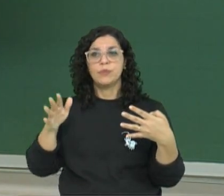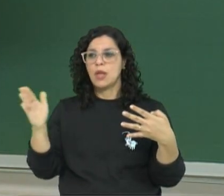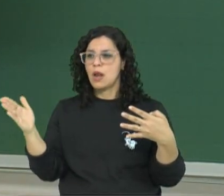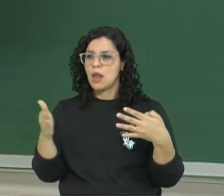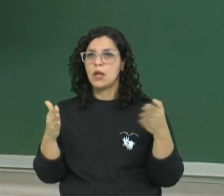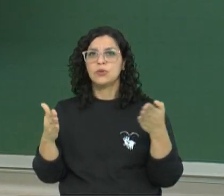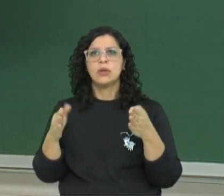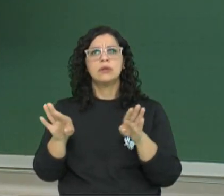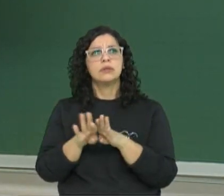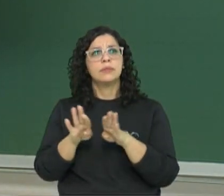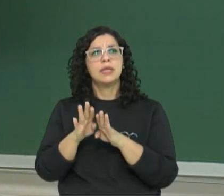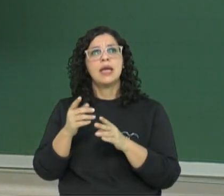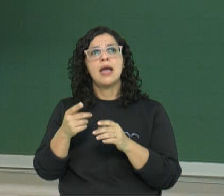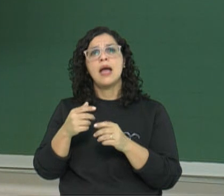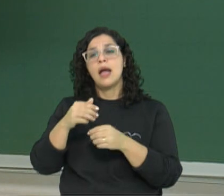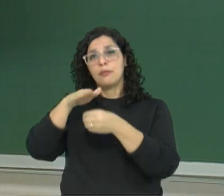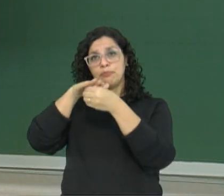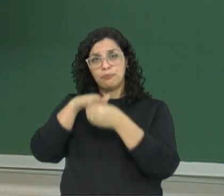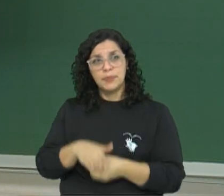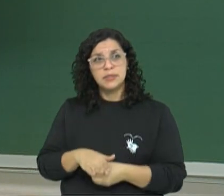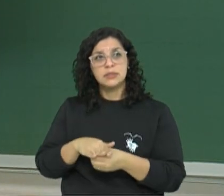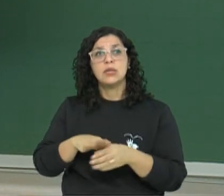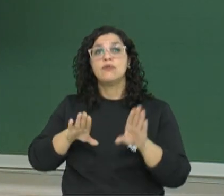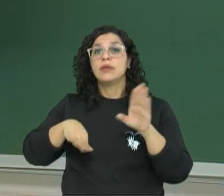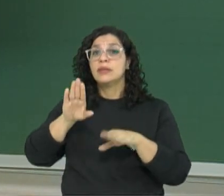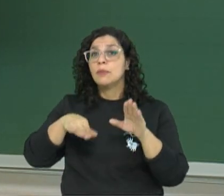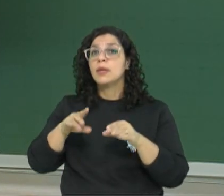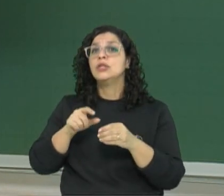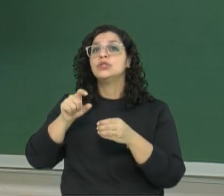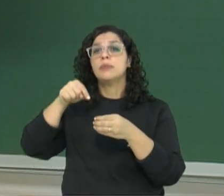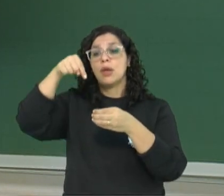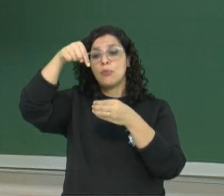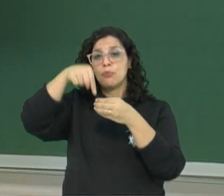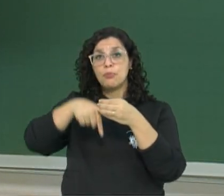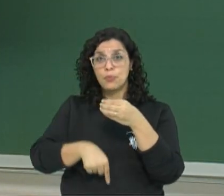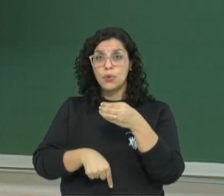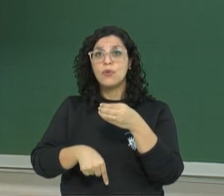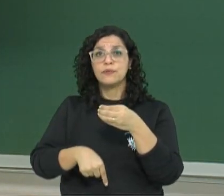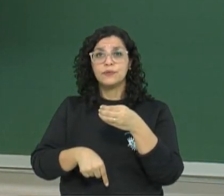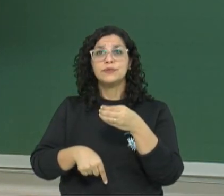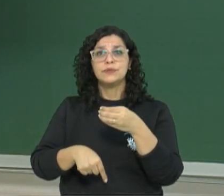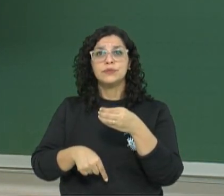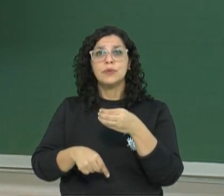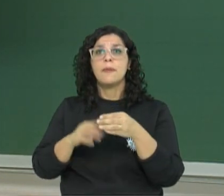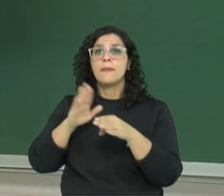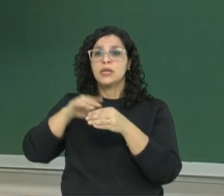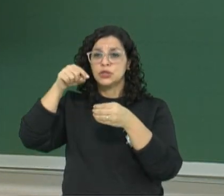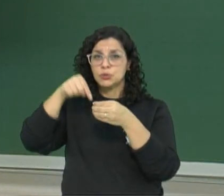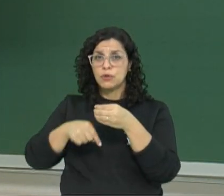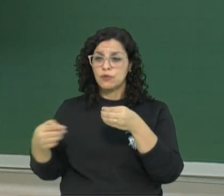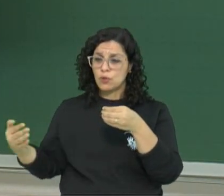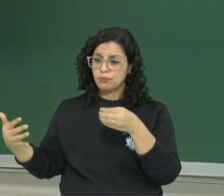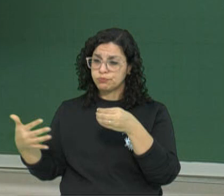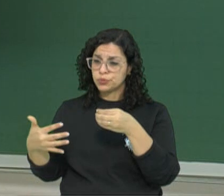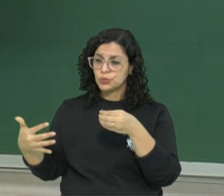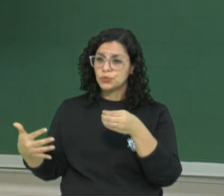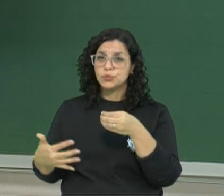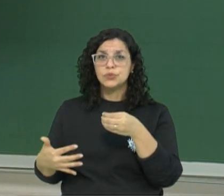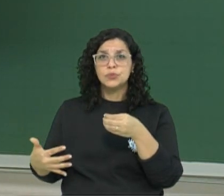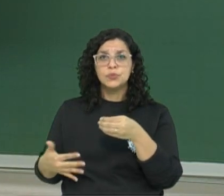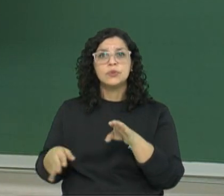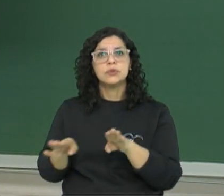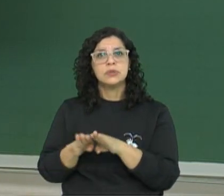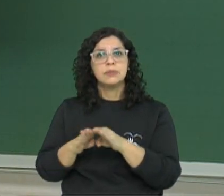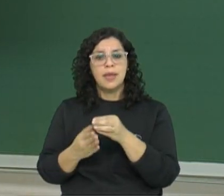o que acontece é que a pressão ela vai aumentando conforme a área da lateral ela vai se encontrando com